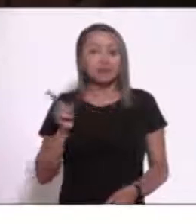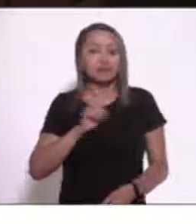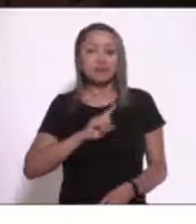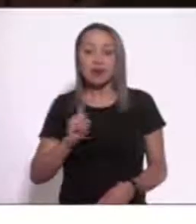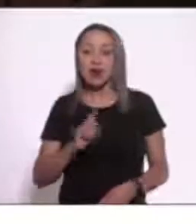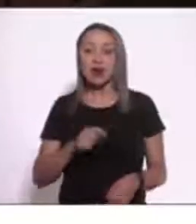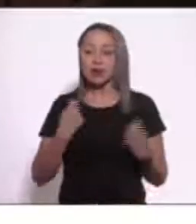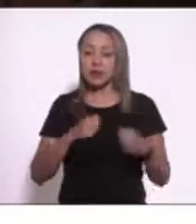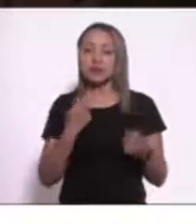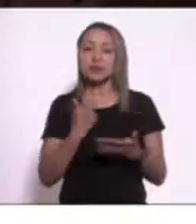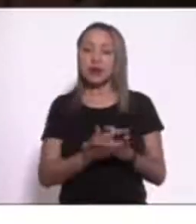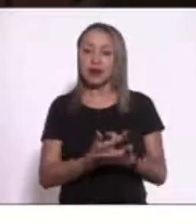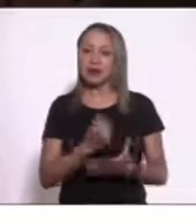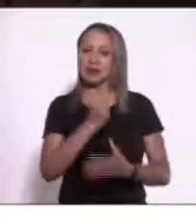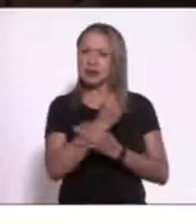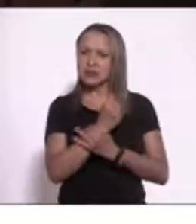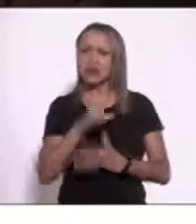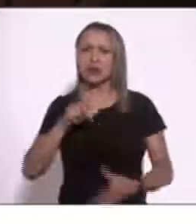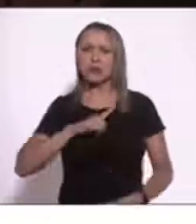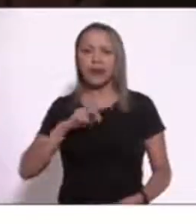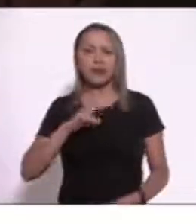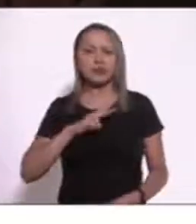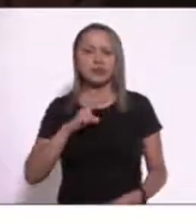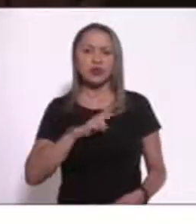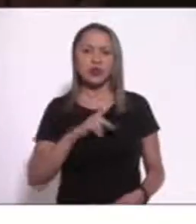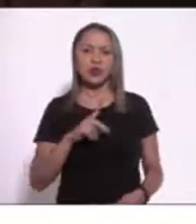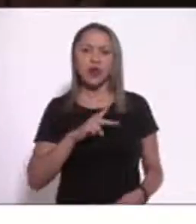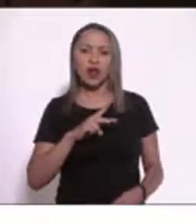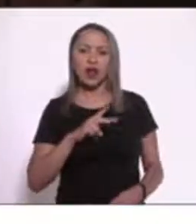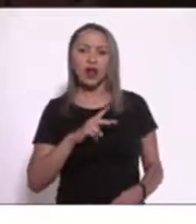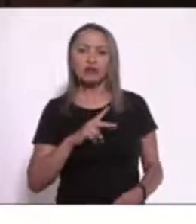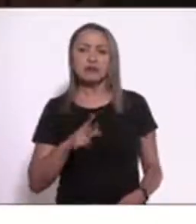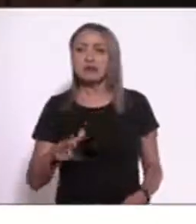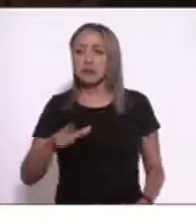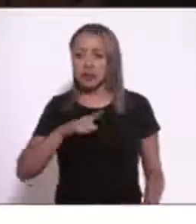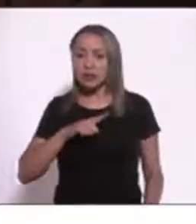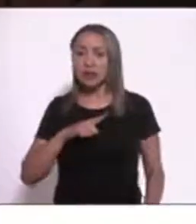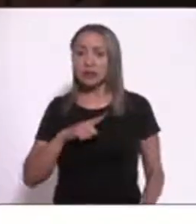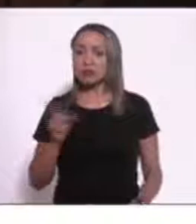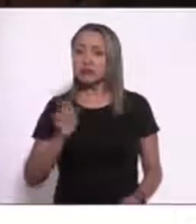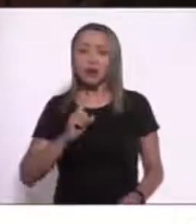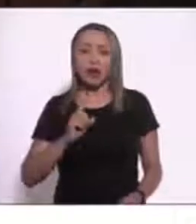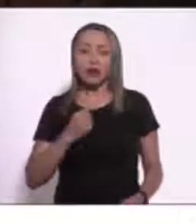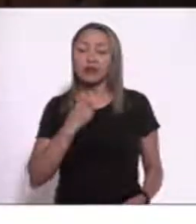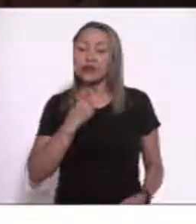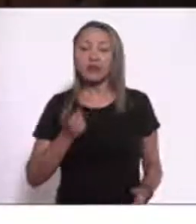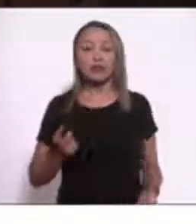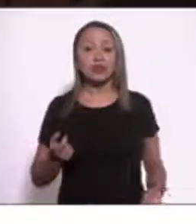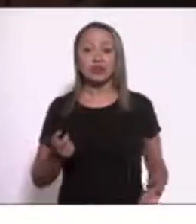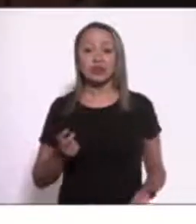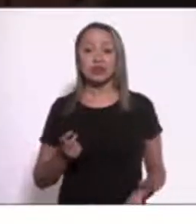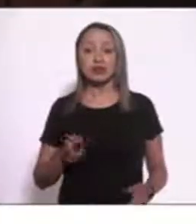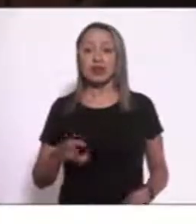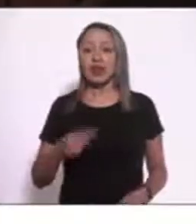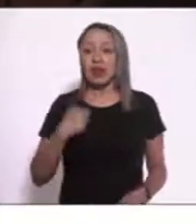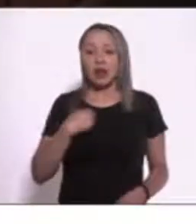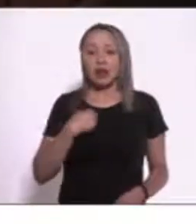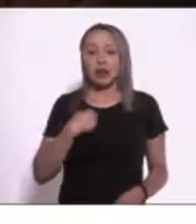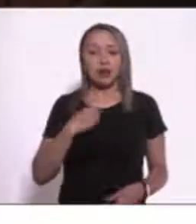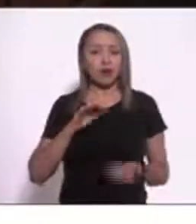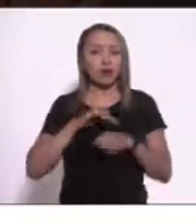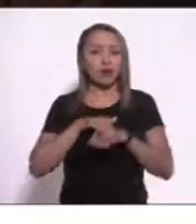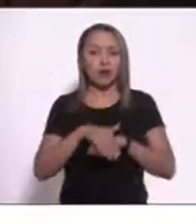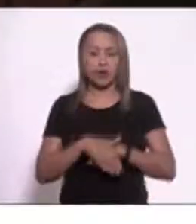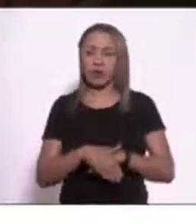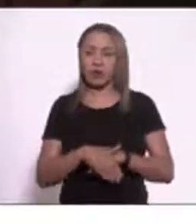disponibiliza segurança particular a fim de evitar ação de bandidos? Duvido. Eu mesmo já não viajo de noite